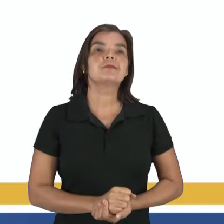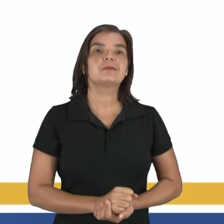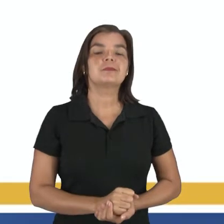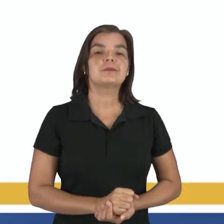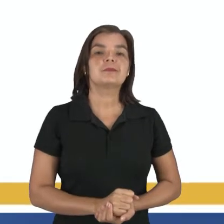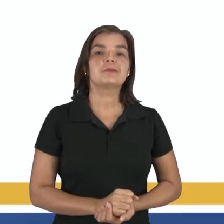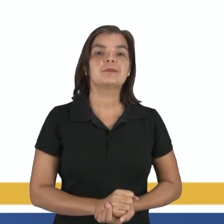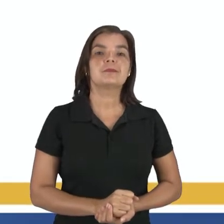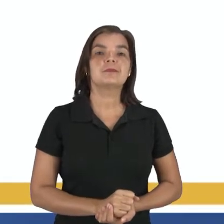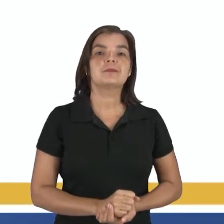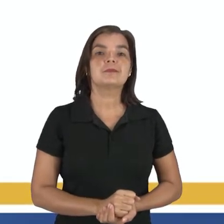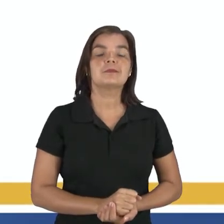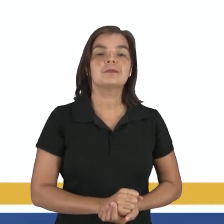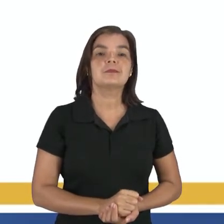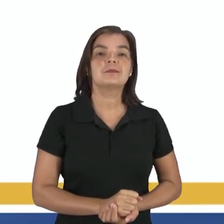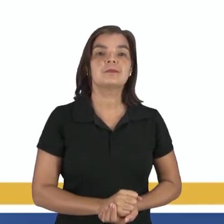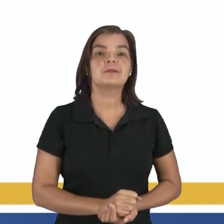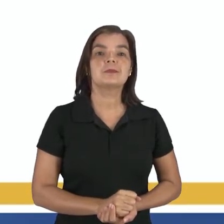5reais